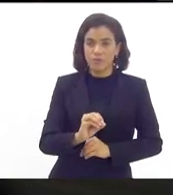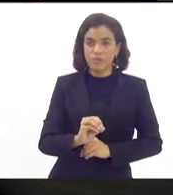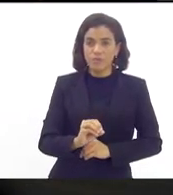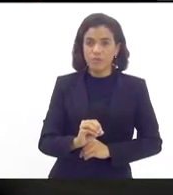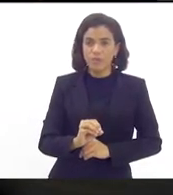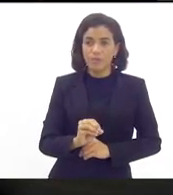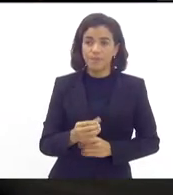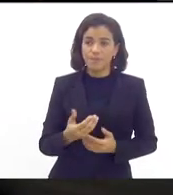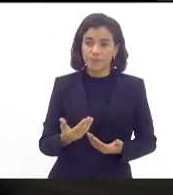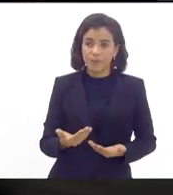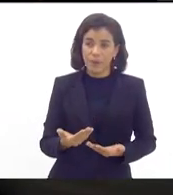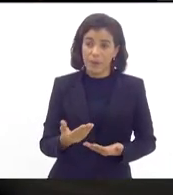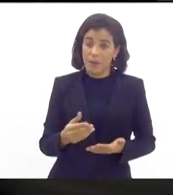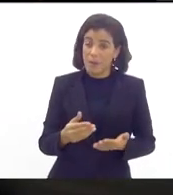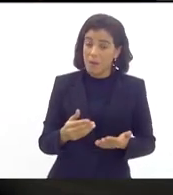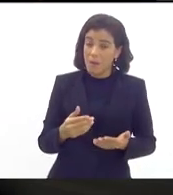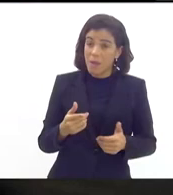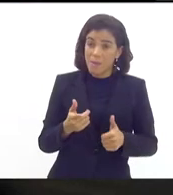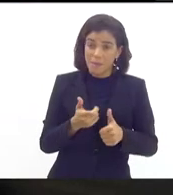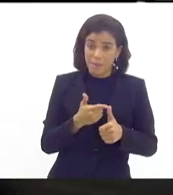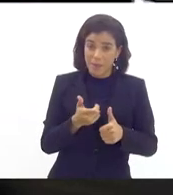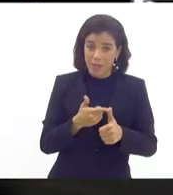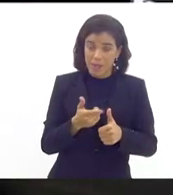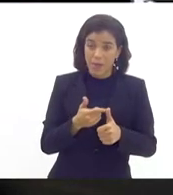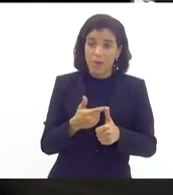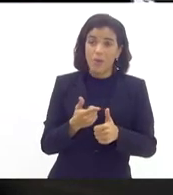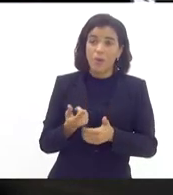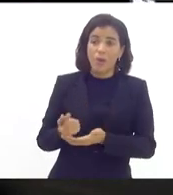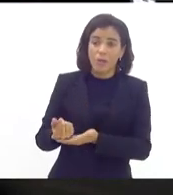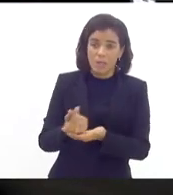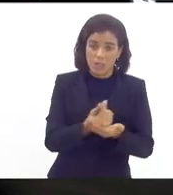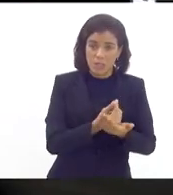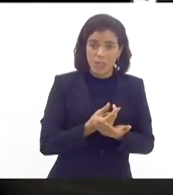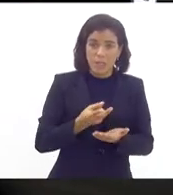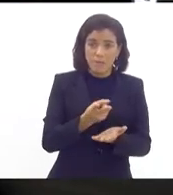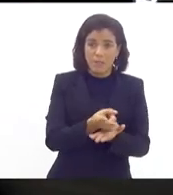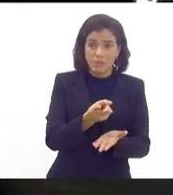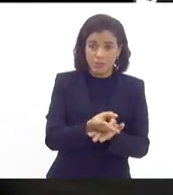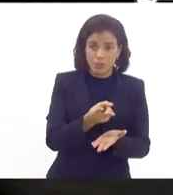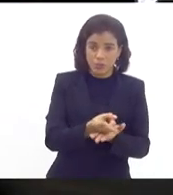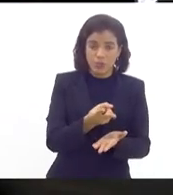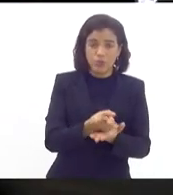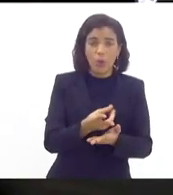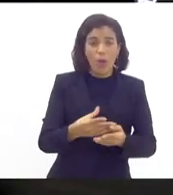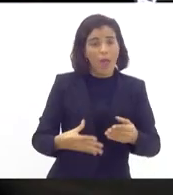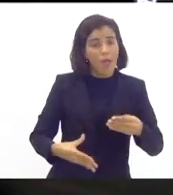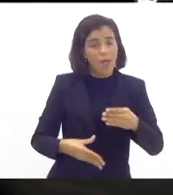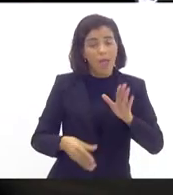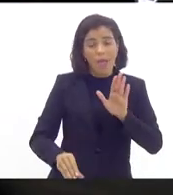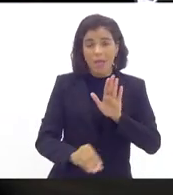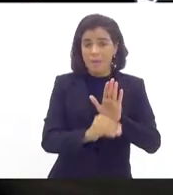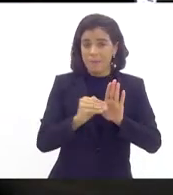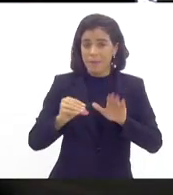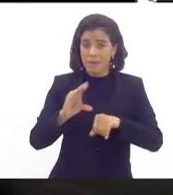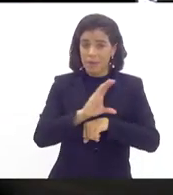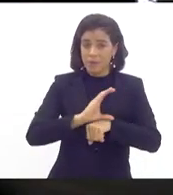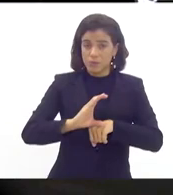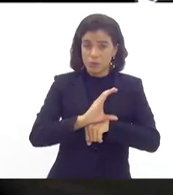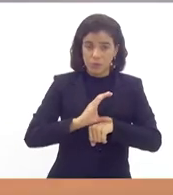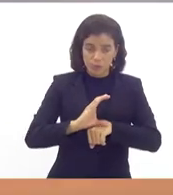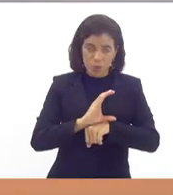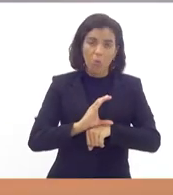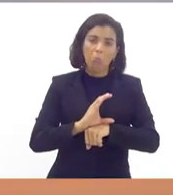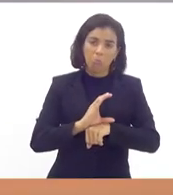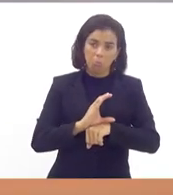Ponto que eu iria colocar primeiro, a questão dos regimes aduaneiros estão mantidos, tá? A emenda constitucional prevê a possibilidade de manter